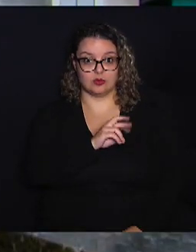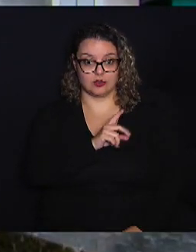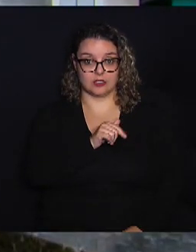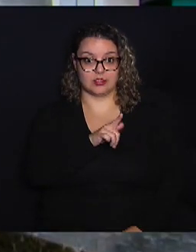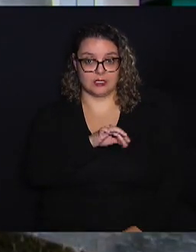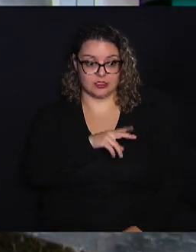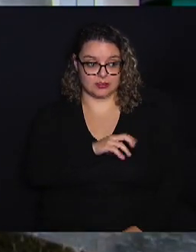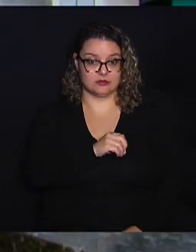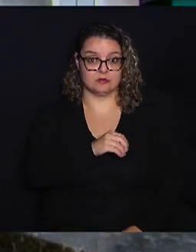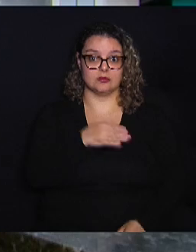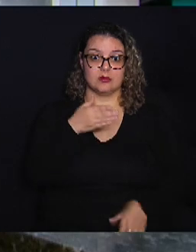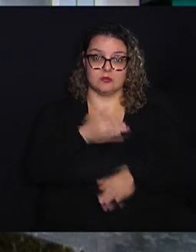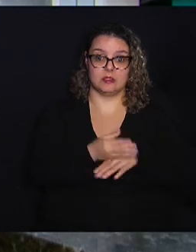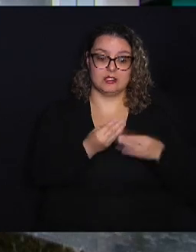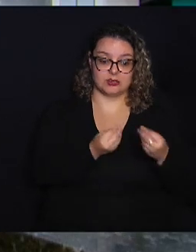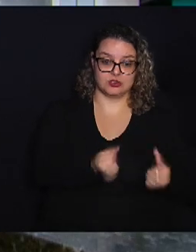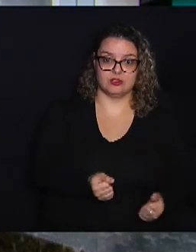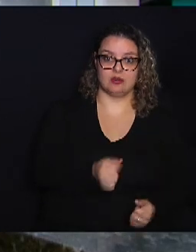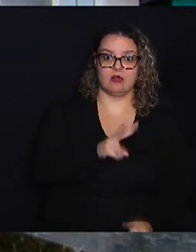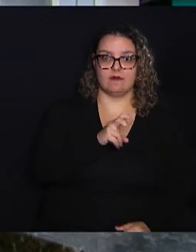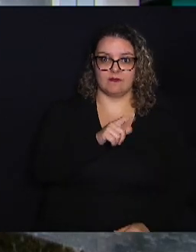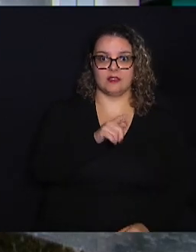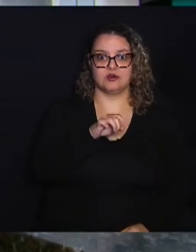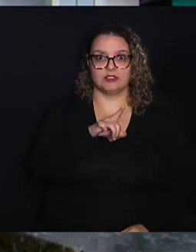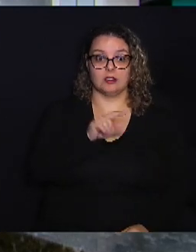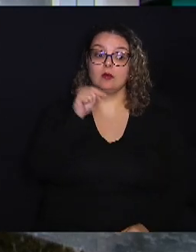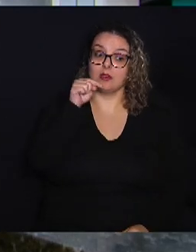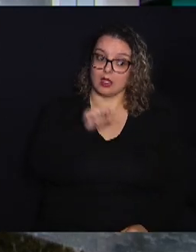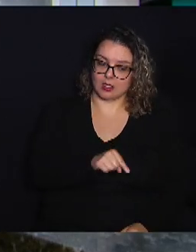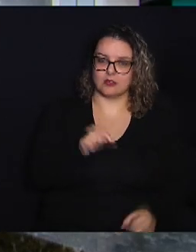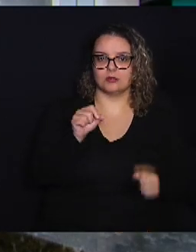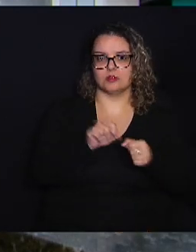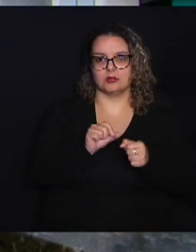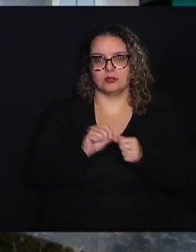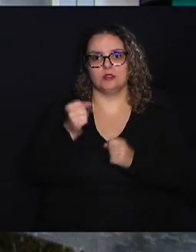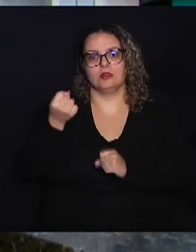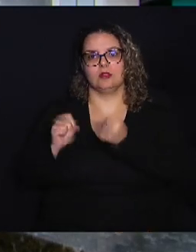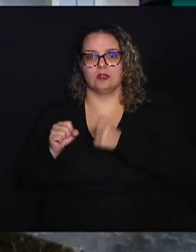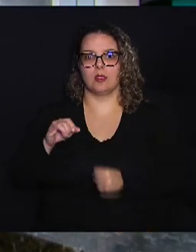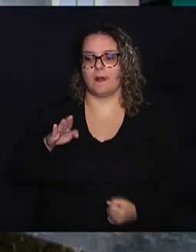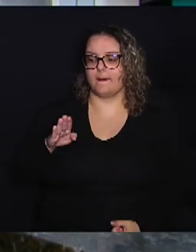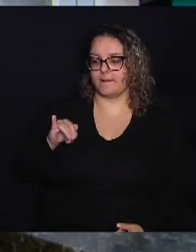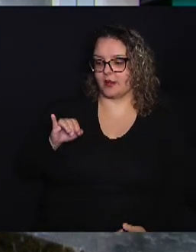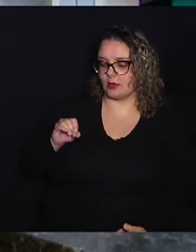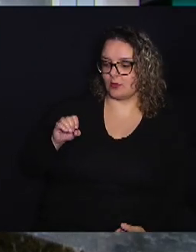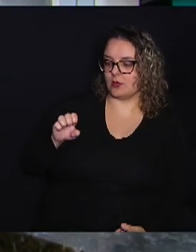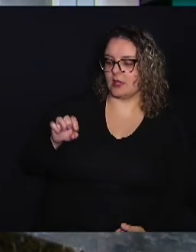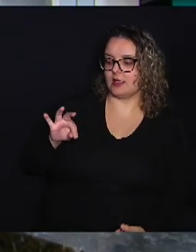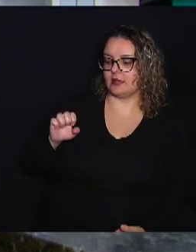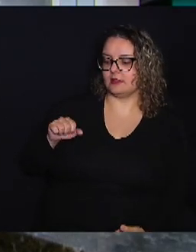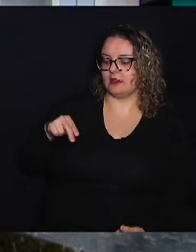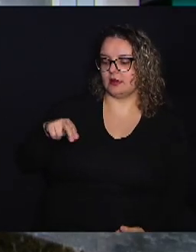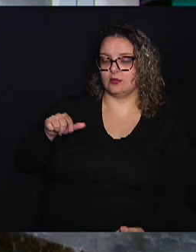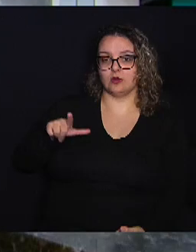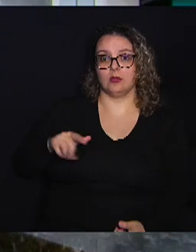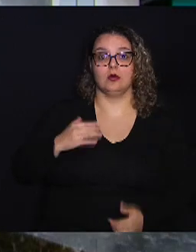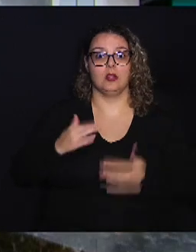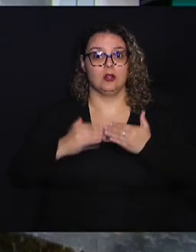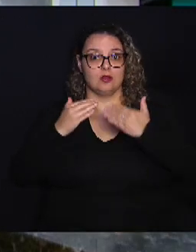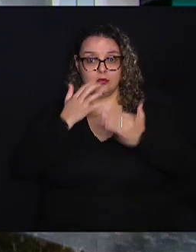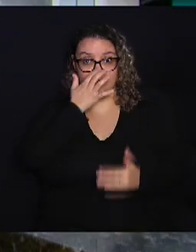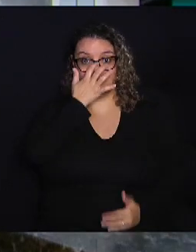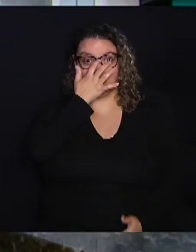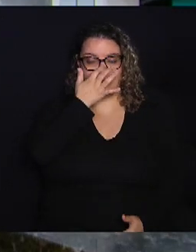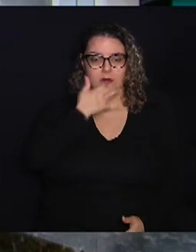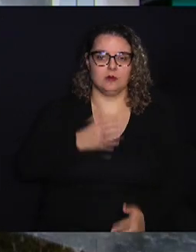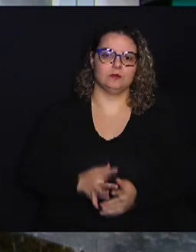material vegetal. E é justamente isso que é feito na indústria de bioetanol. O bioetanol hoje ele é produzido, né, a grosso